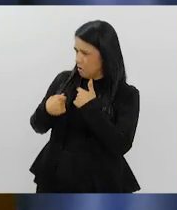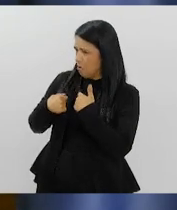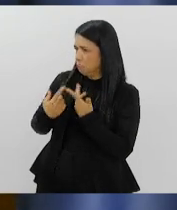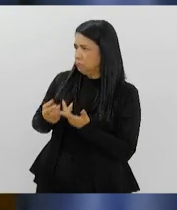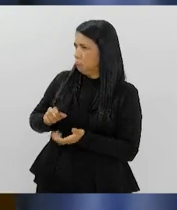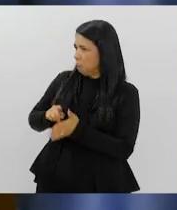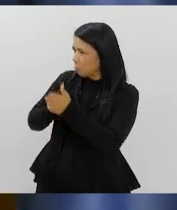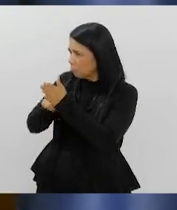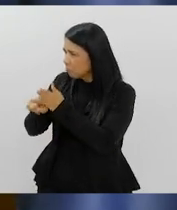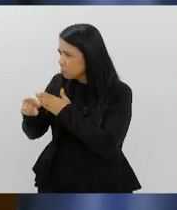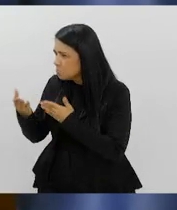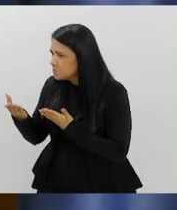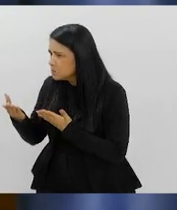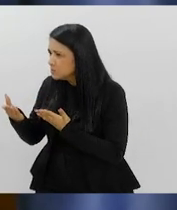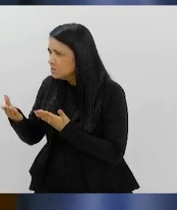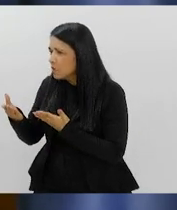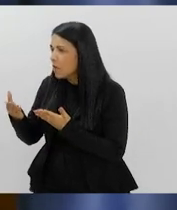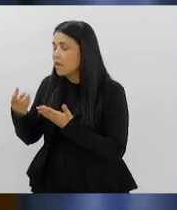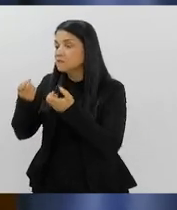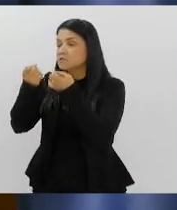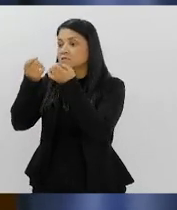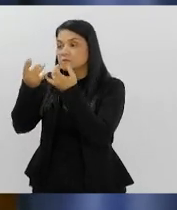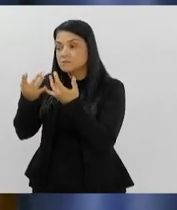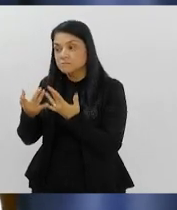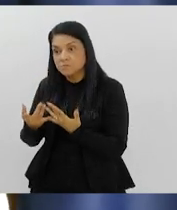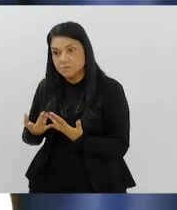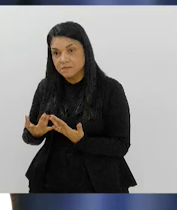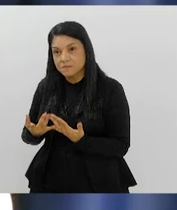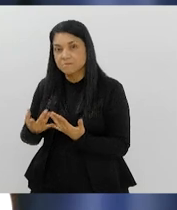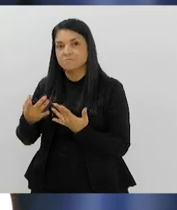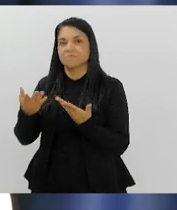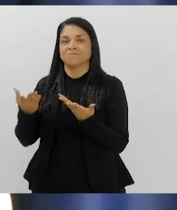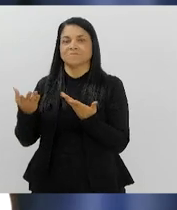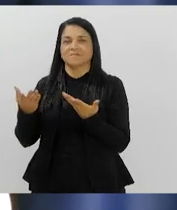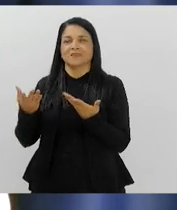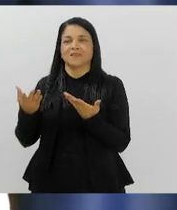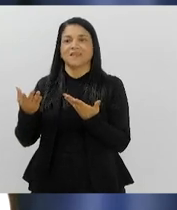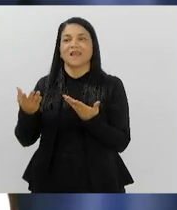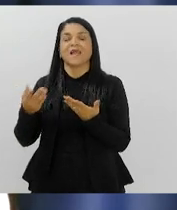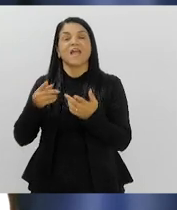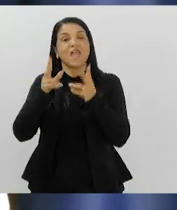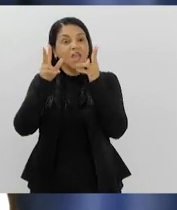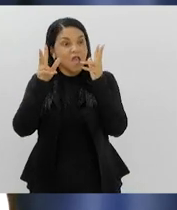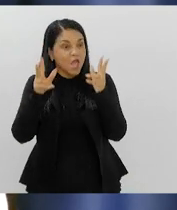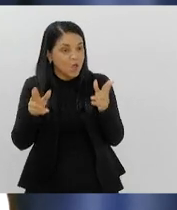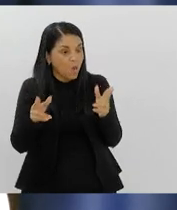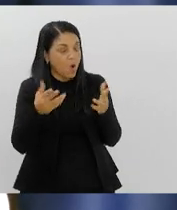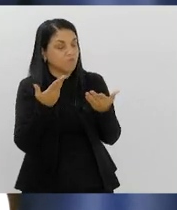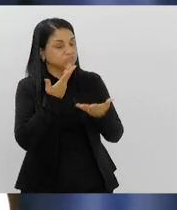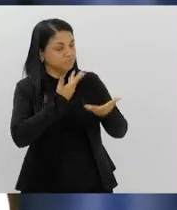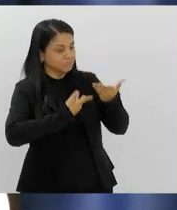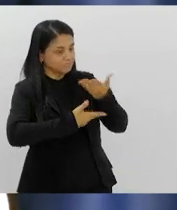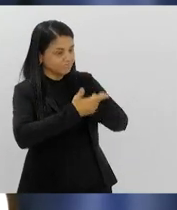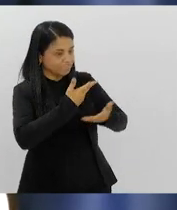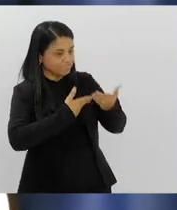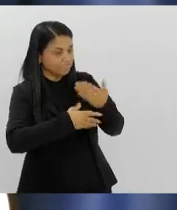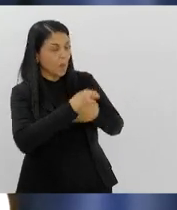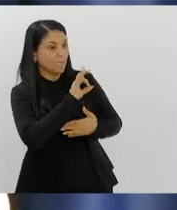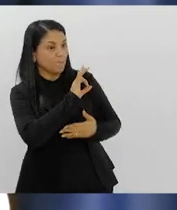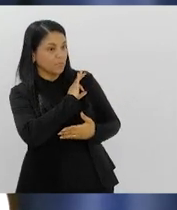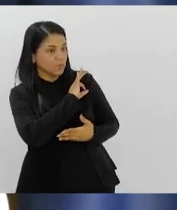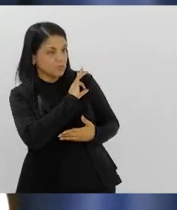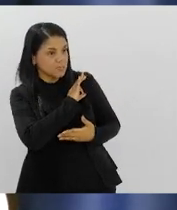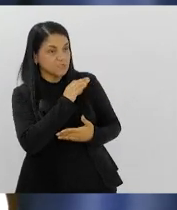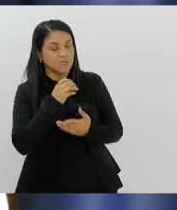vai contextualizar para o seu parceiro o que você precisa. Então, é isso que a gente tem feito, né, Kellen Grazi? A gente contextualiza. E muitas vezes, aí eu falo